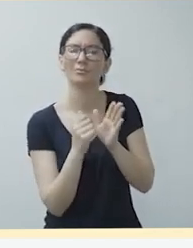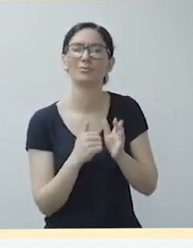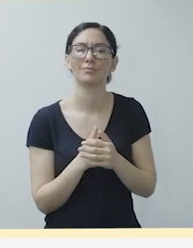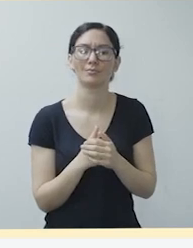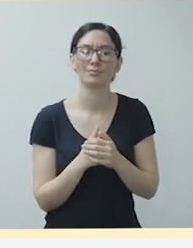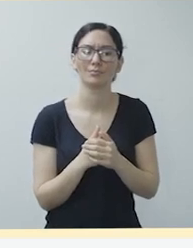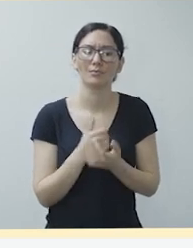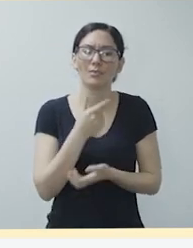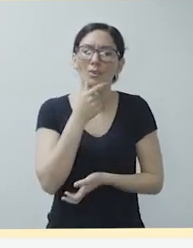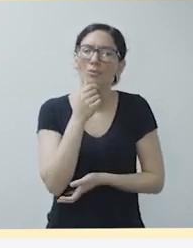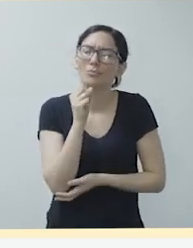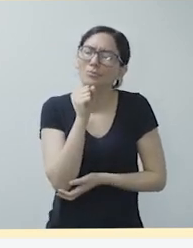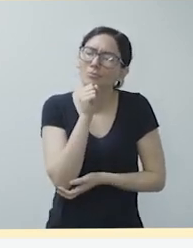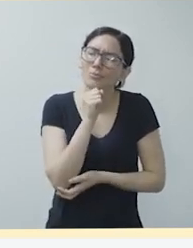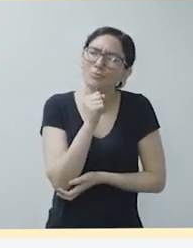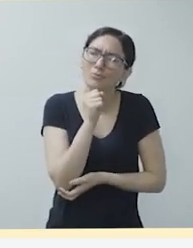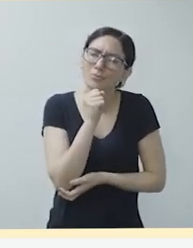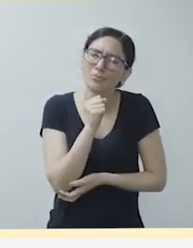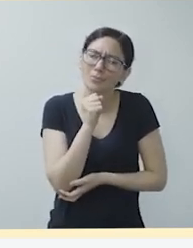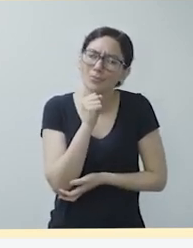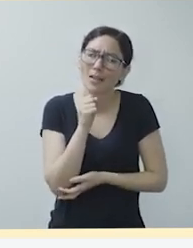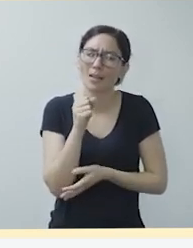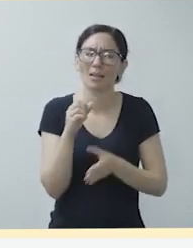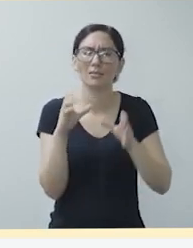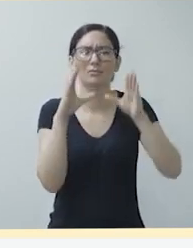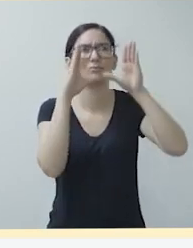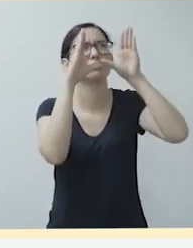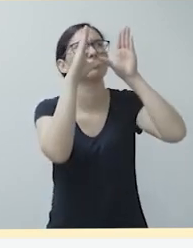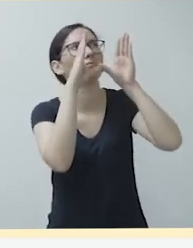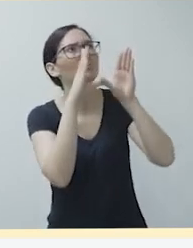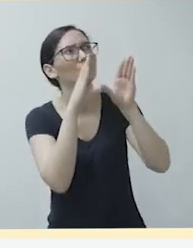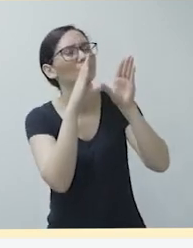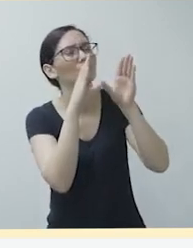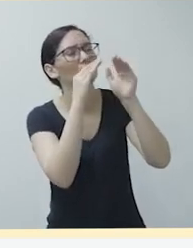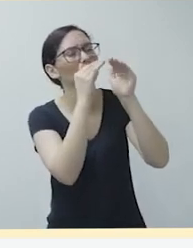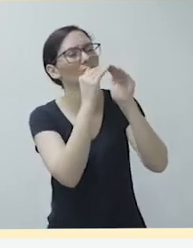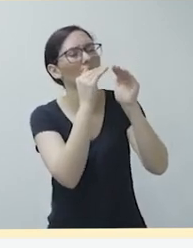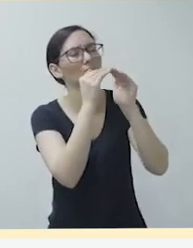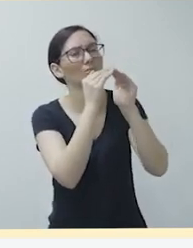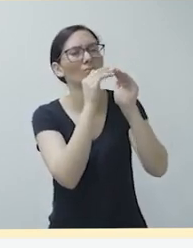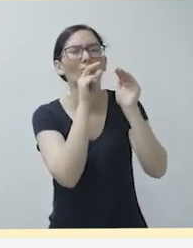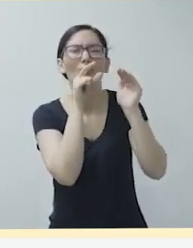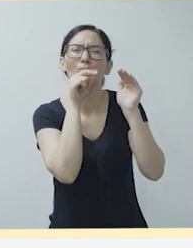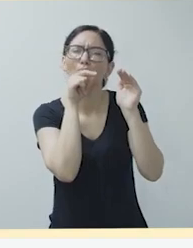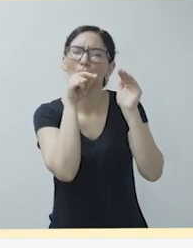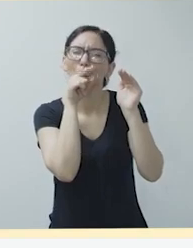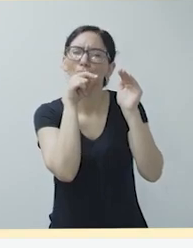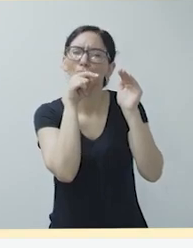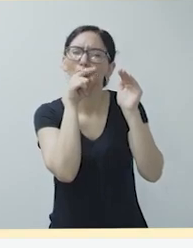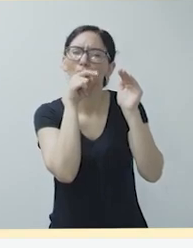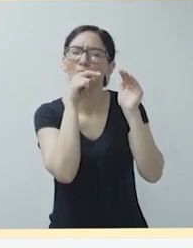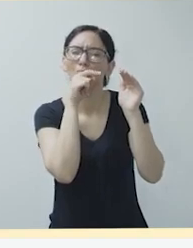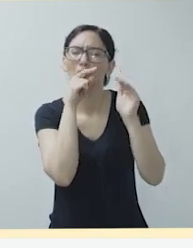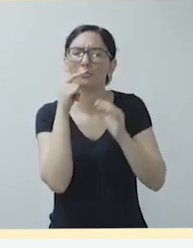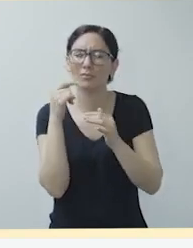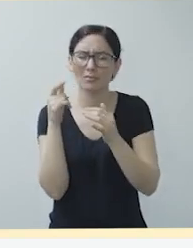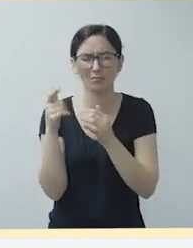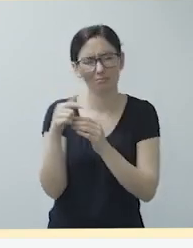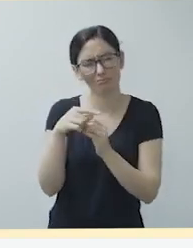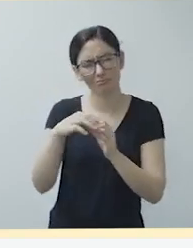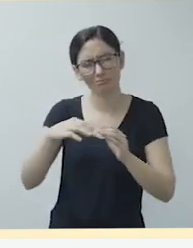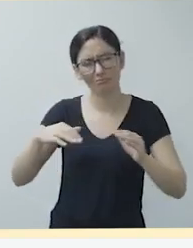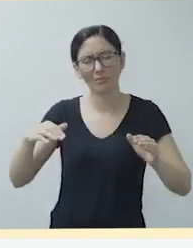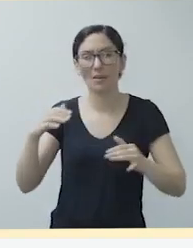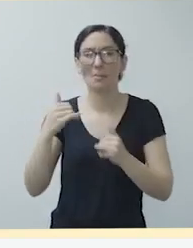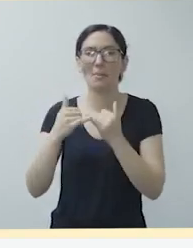Tem um senhor, tem uma casinha, o que mais? Parece uma floresta, não é